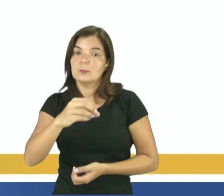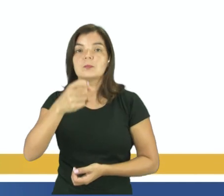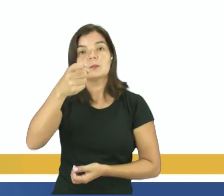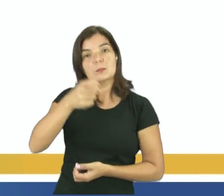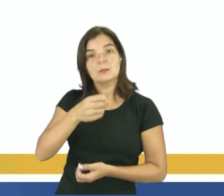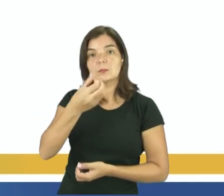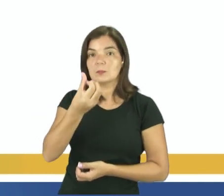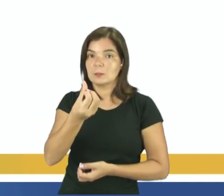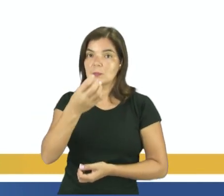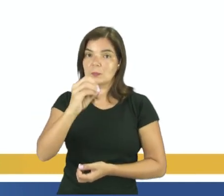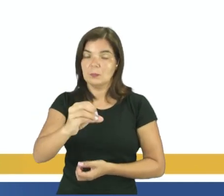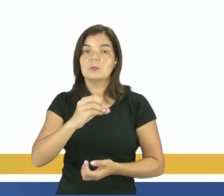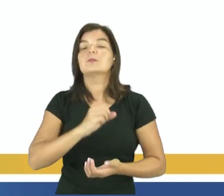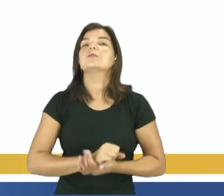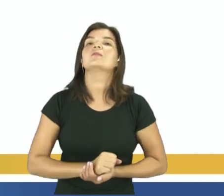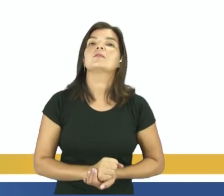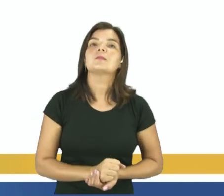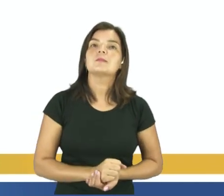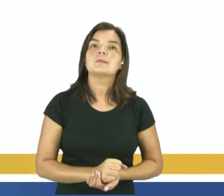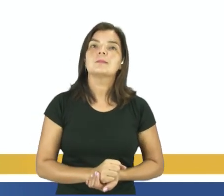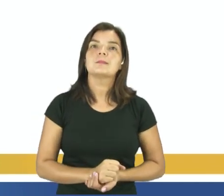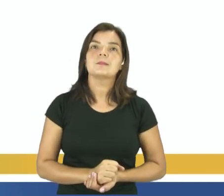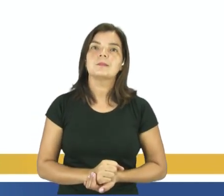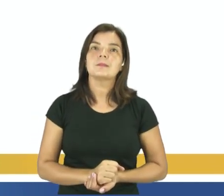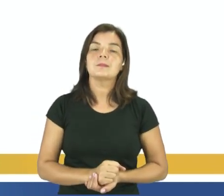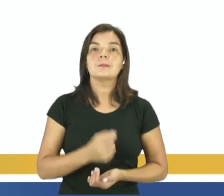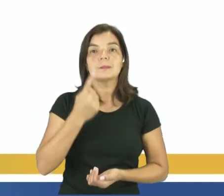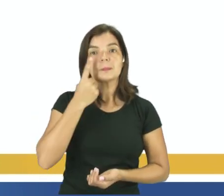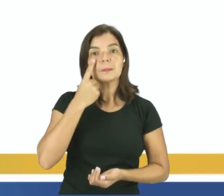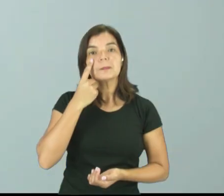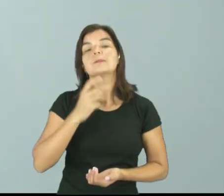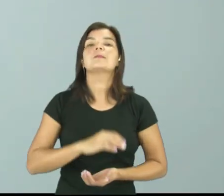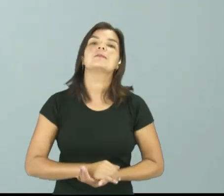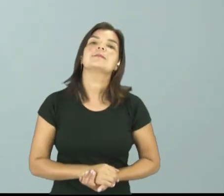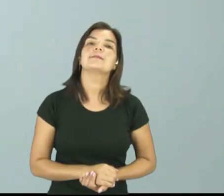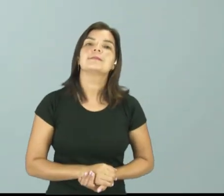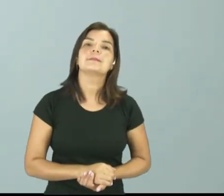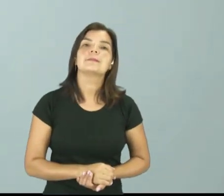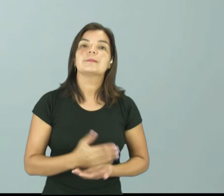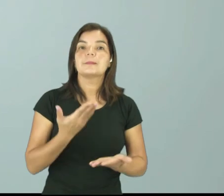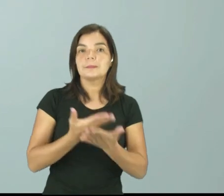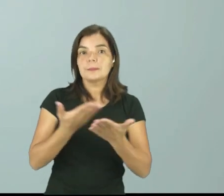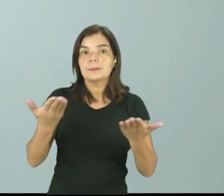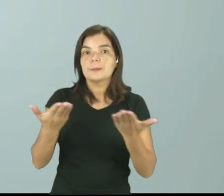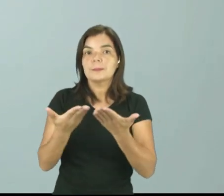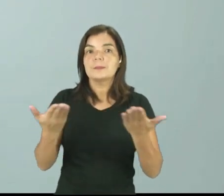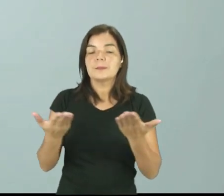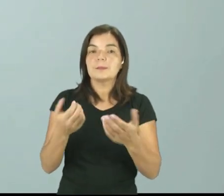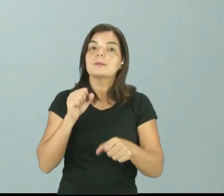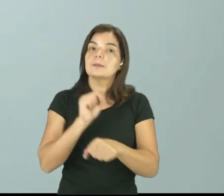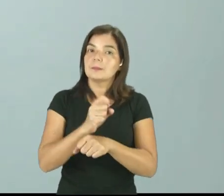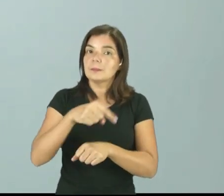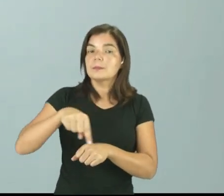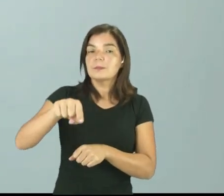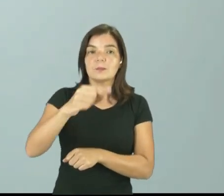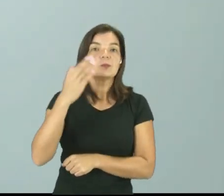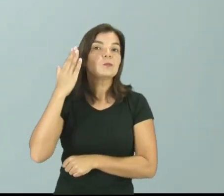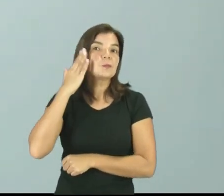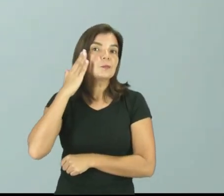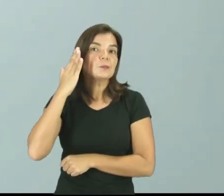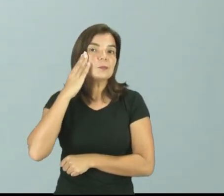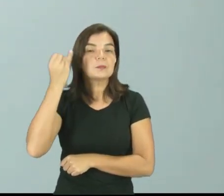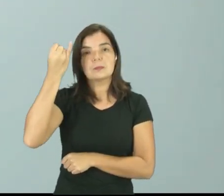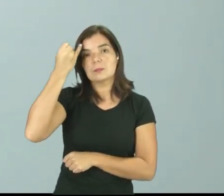e o valor de X seria 60 graus. Então, voltando aqui para mim, Essa foi a nossa aula de hoje, espero que você tenha